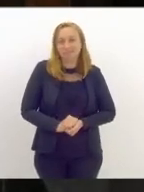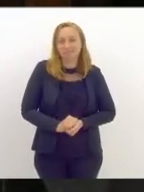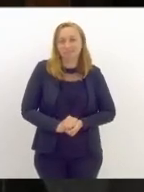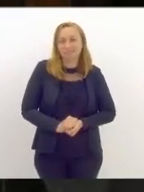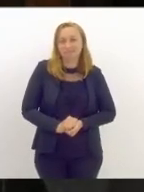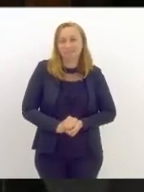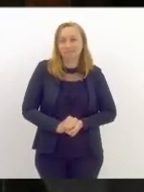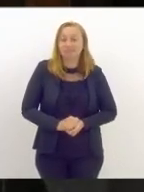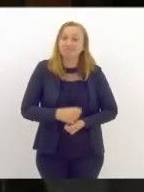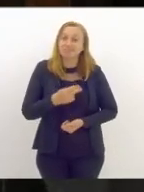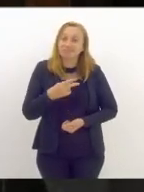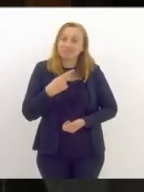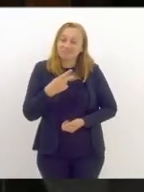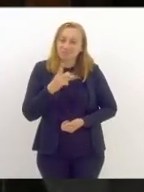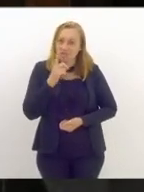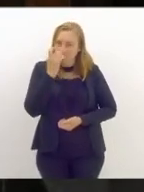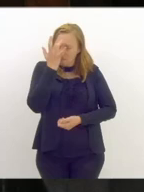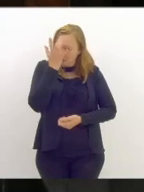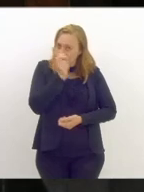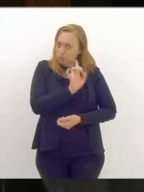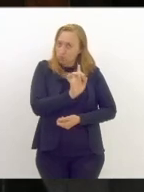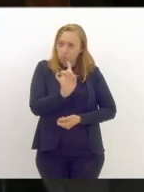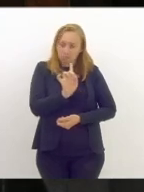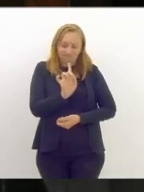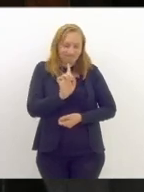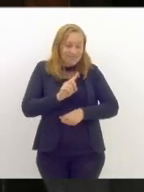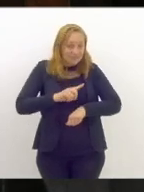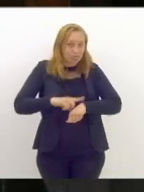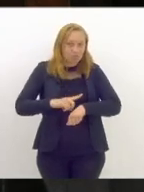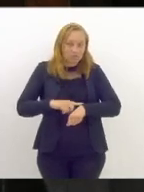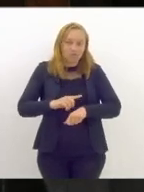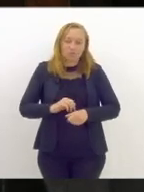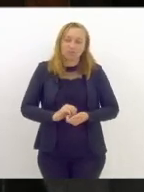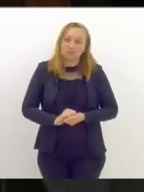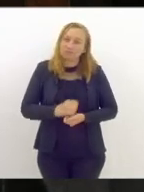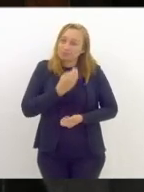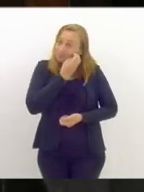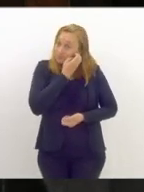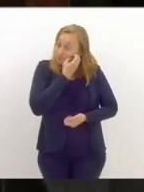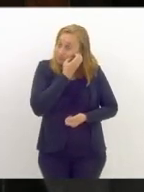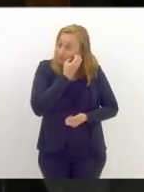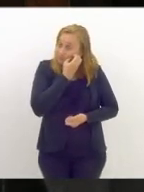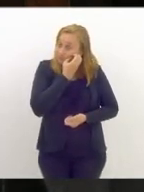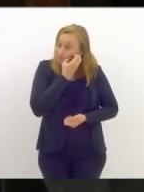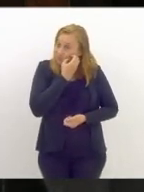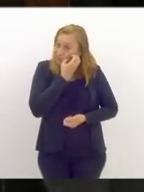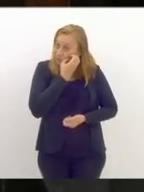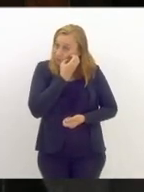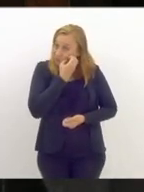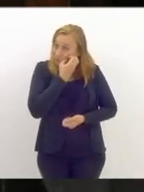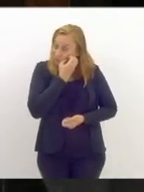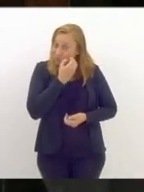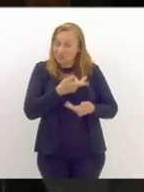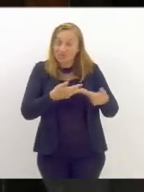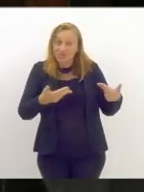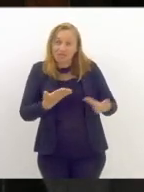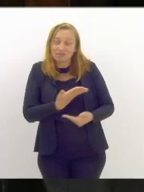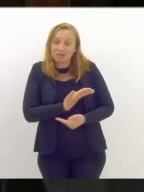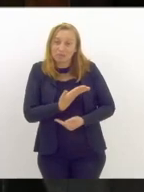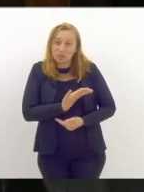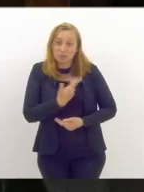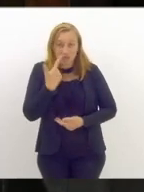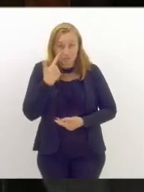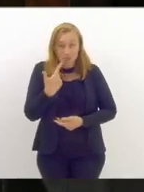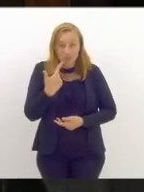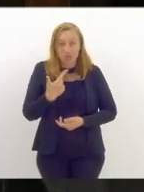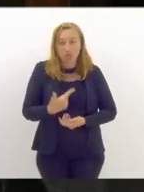Eu diria para vocês que não é nada fácil estar aqui nesse momento, diante de tantos amigos,